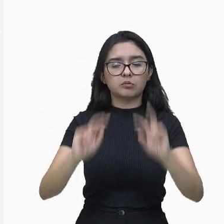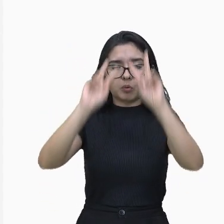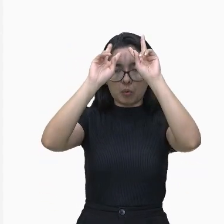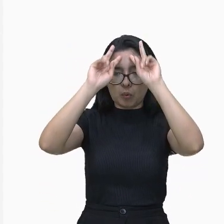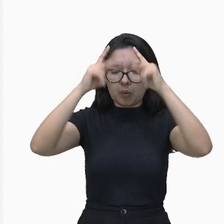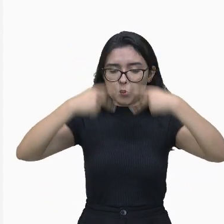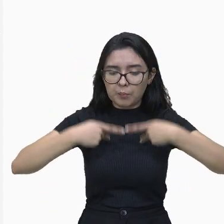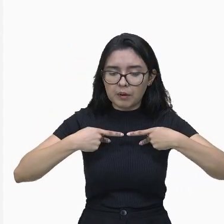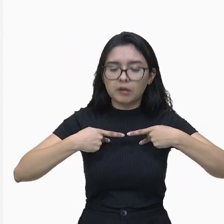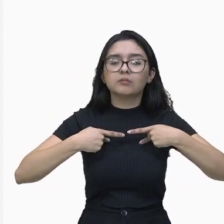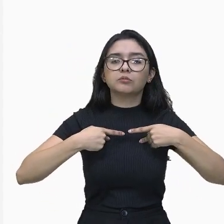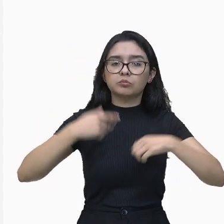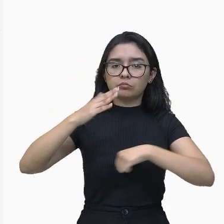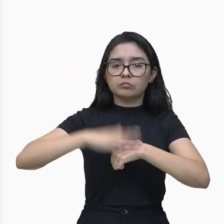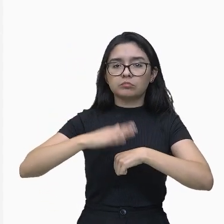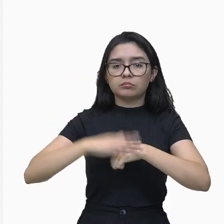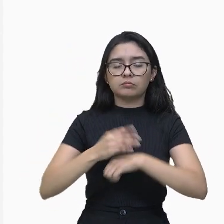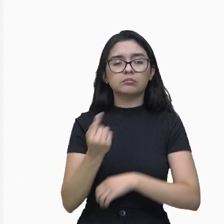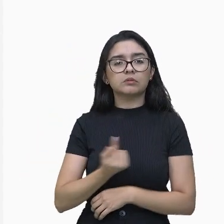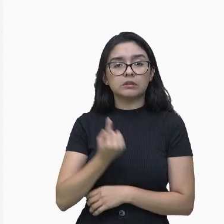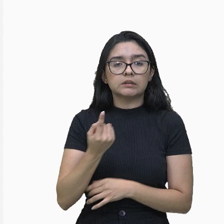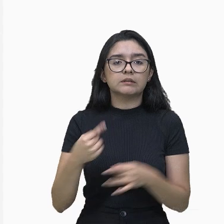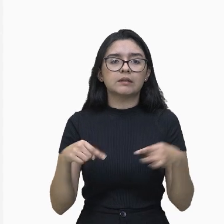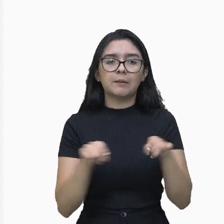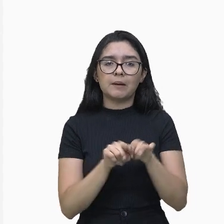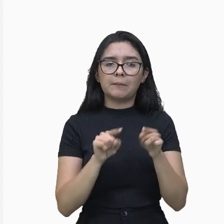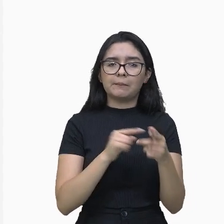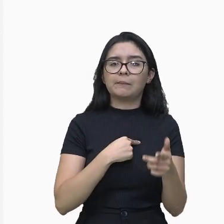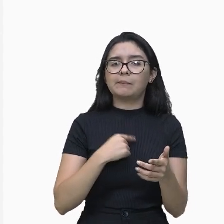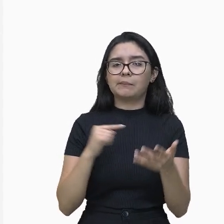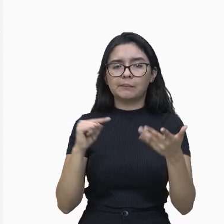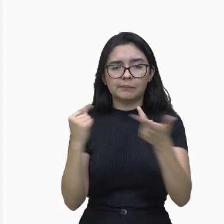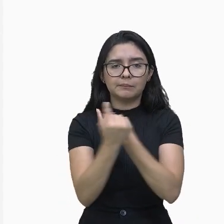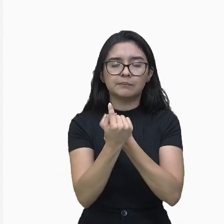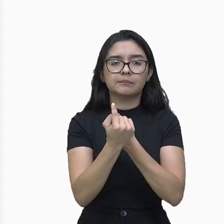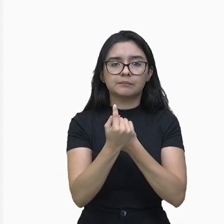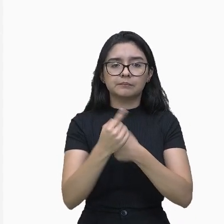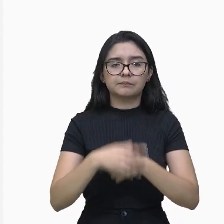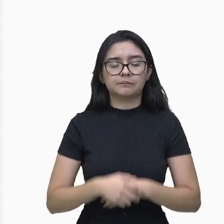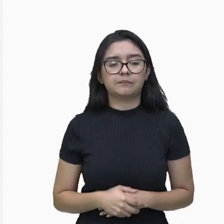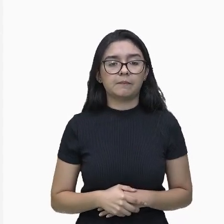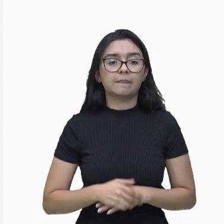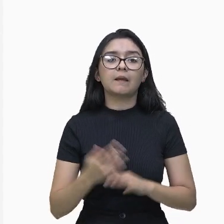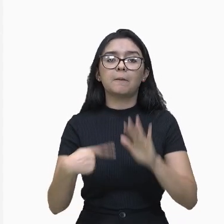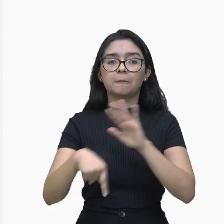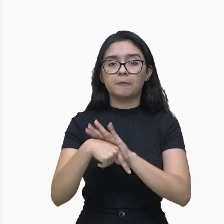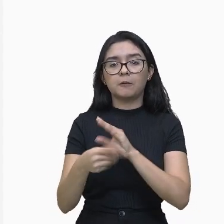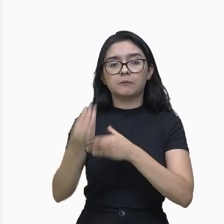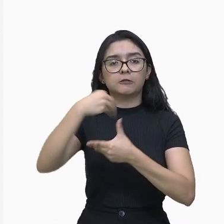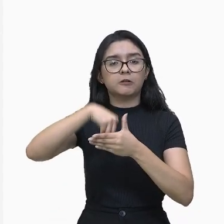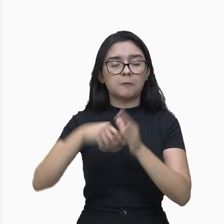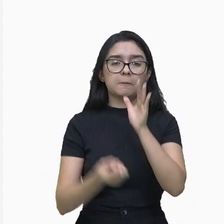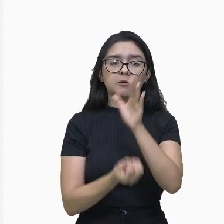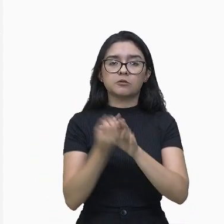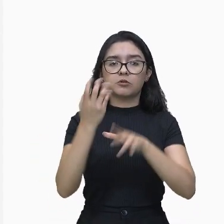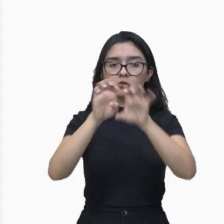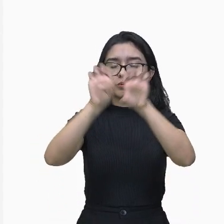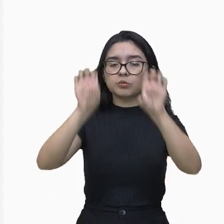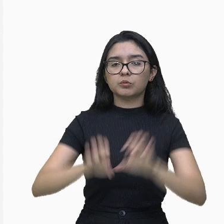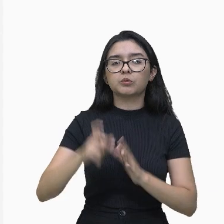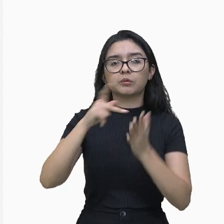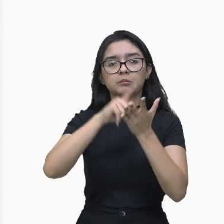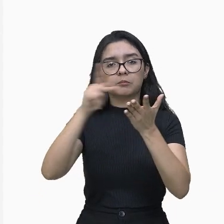do do individual questões existenciais elas passam a fazer parte aí dessa produção do